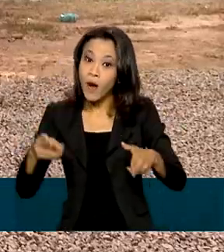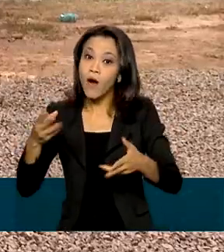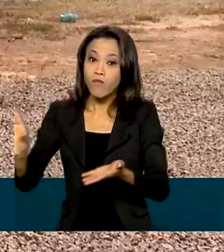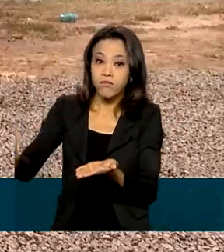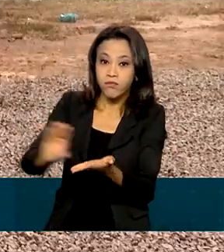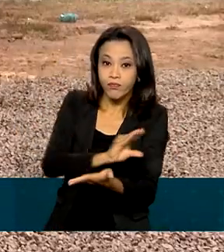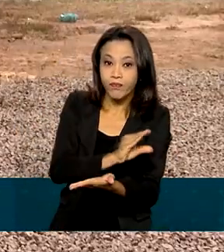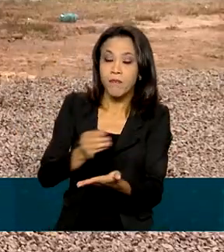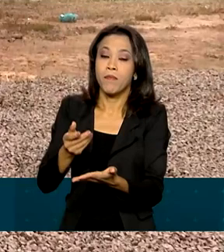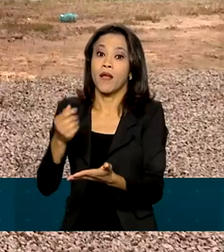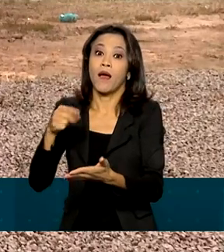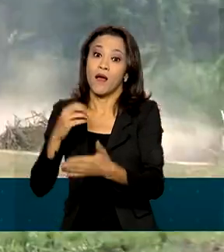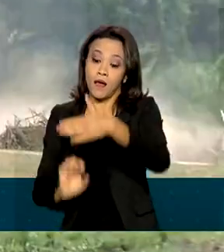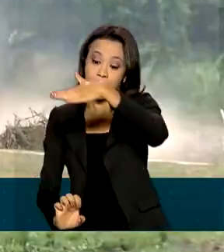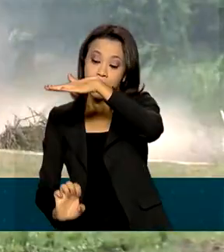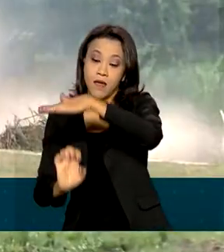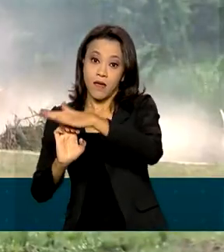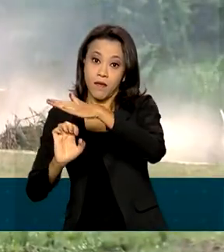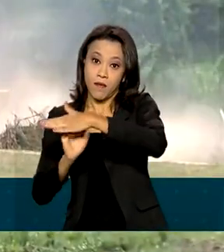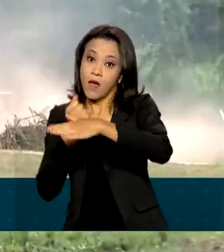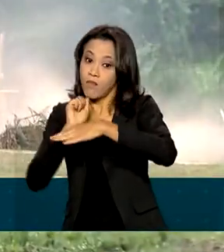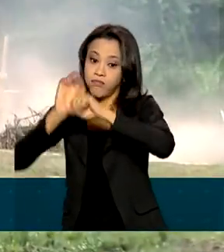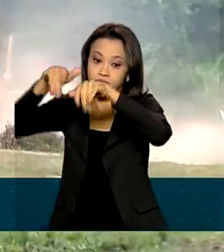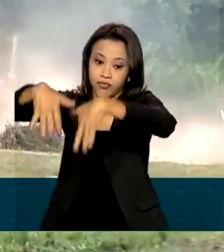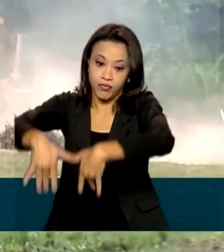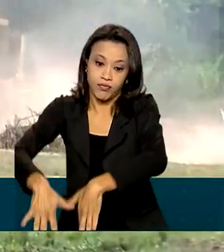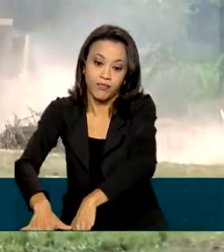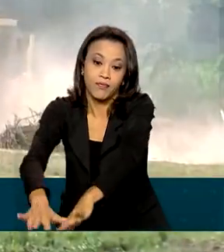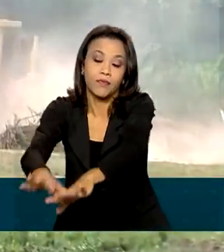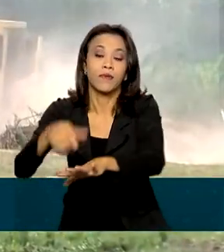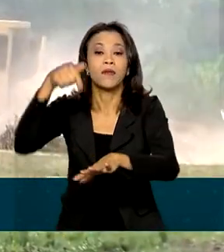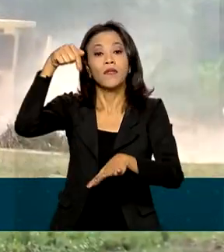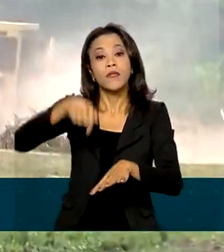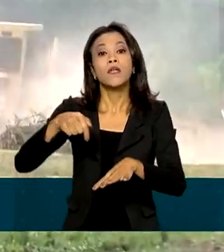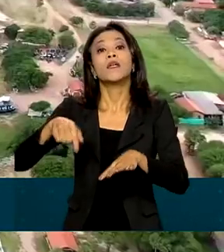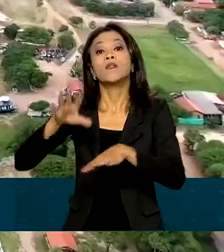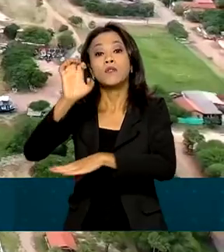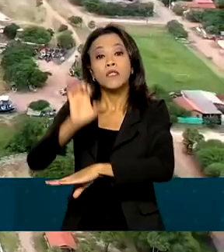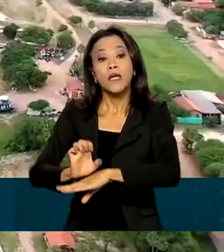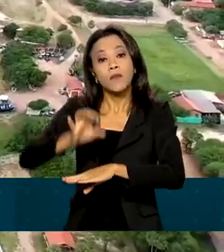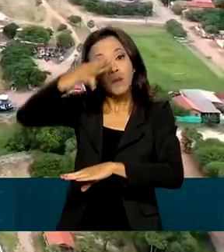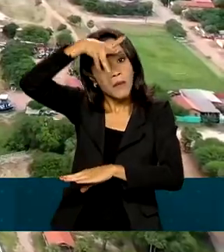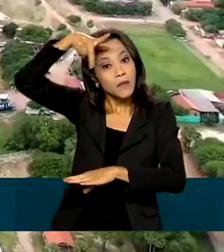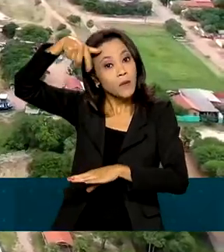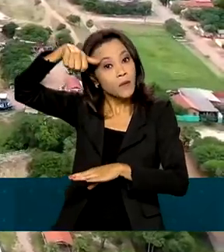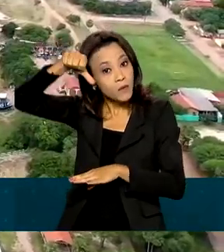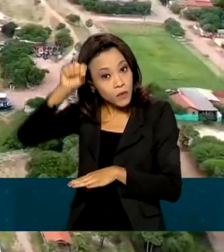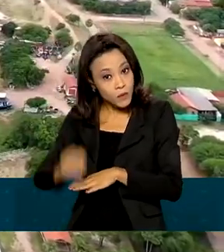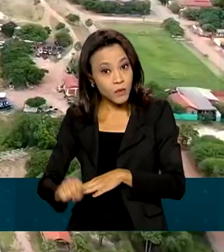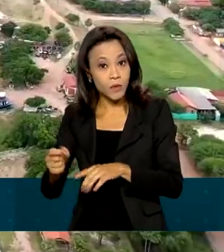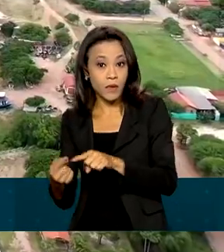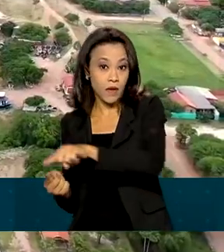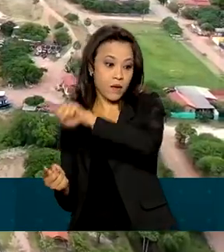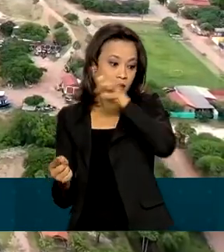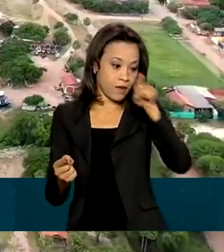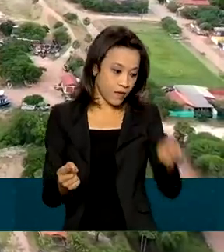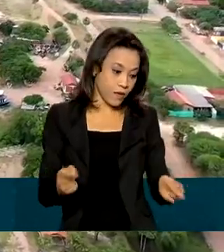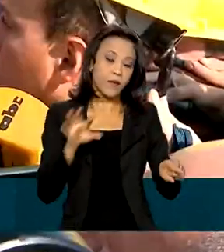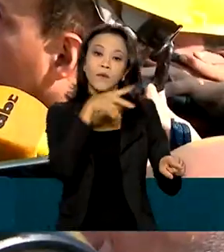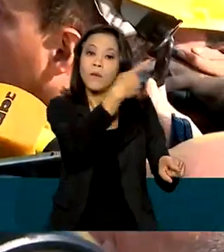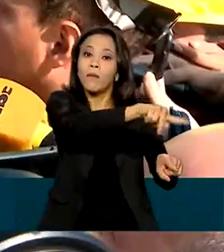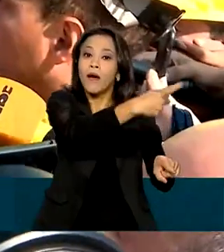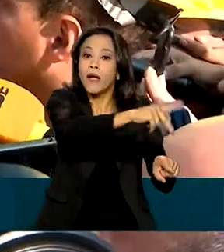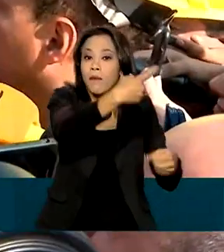está em construção ligando os municípios de Porto Murtinho no Mato Grosso do Sul a cidade de Carmelo peralta no